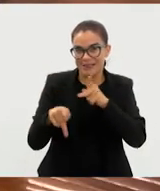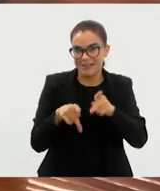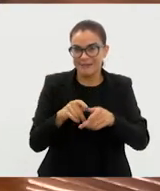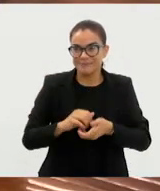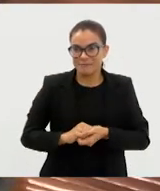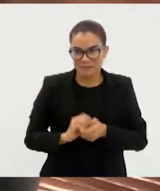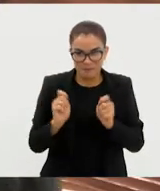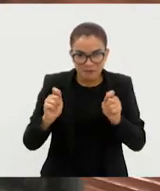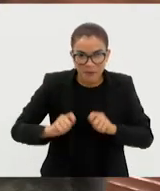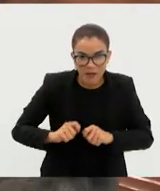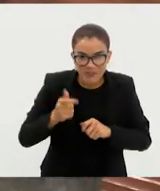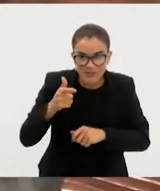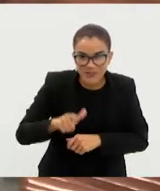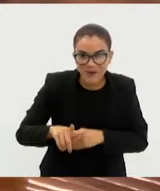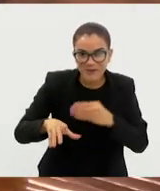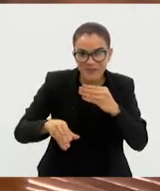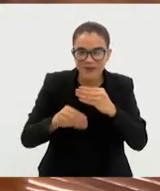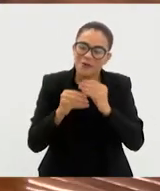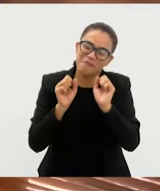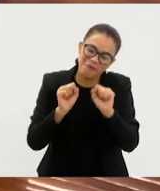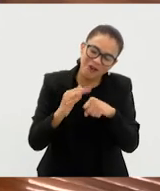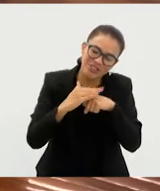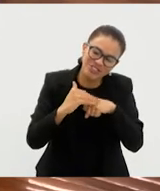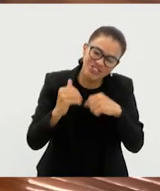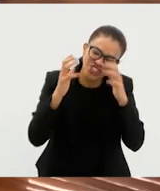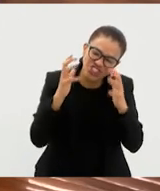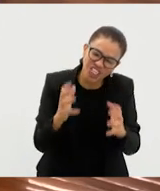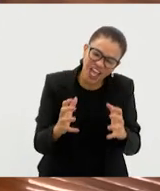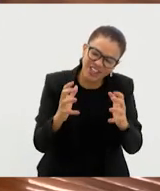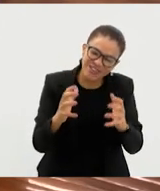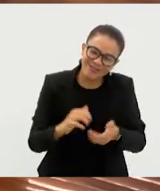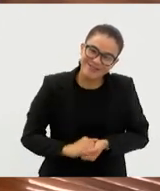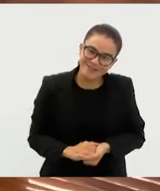Posso de novo? Pois não, meu querido chato.